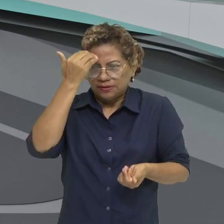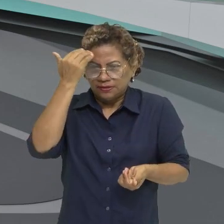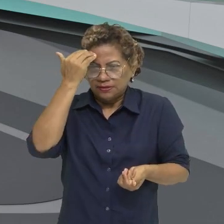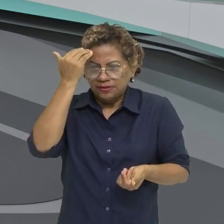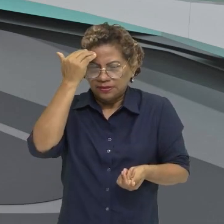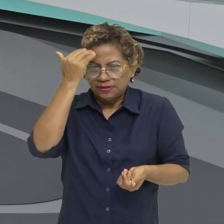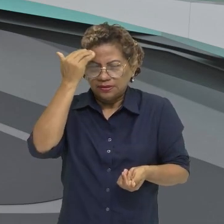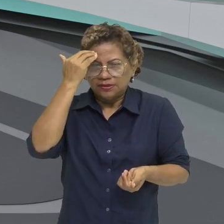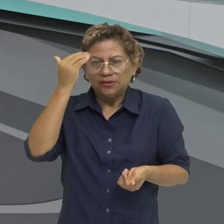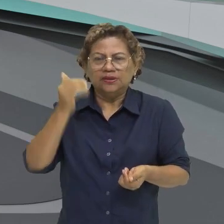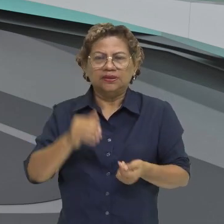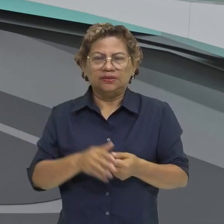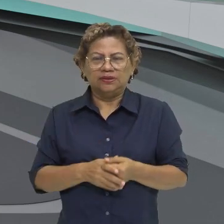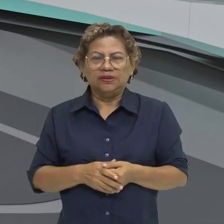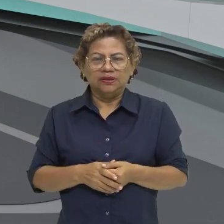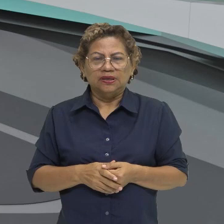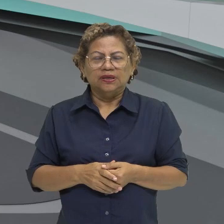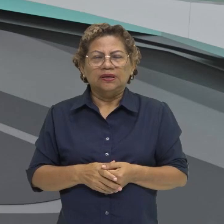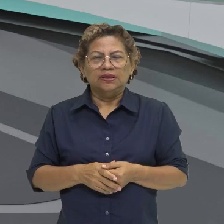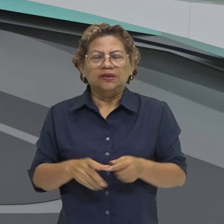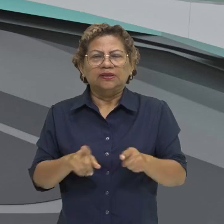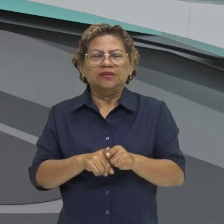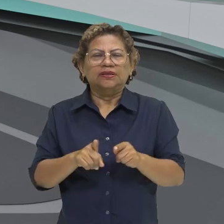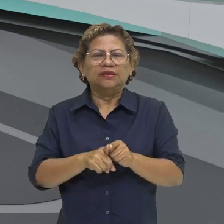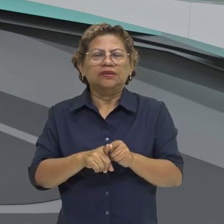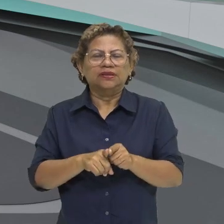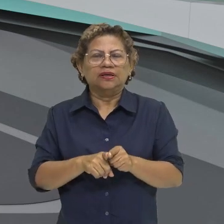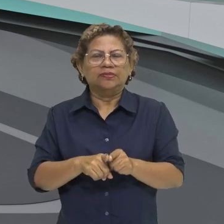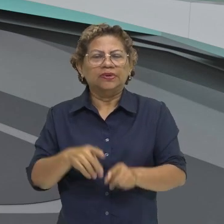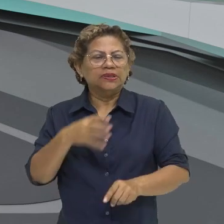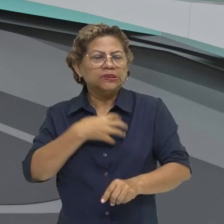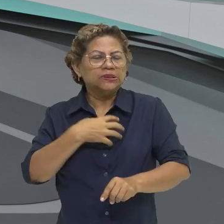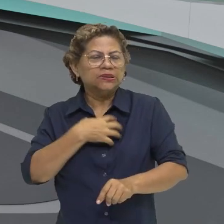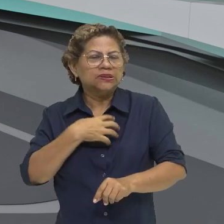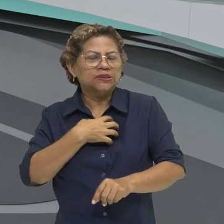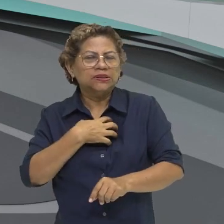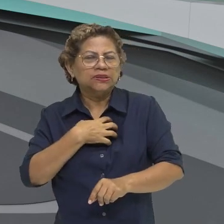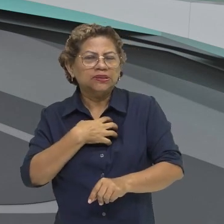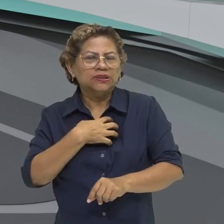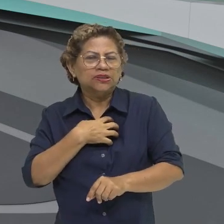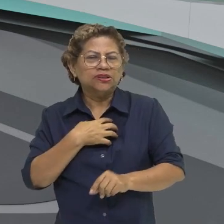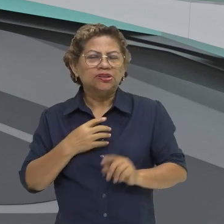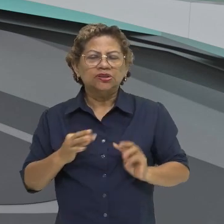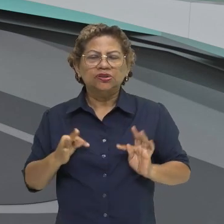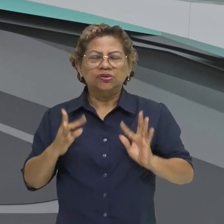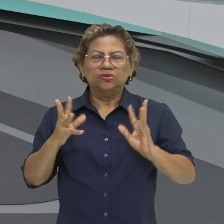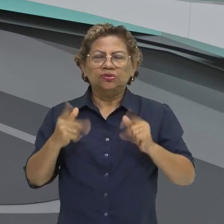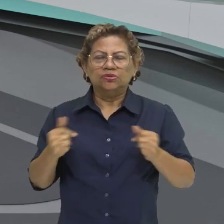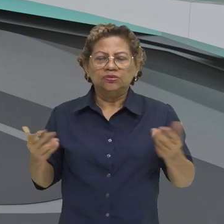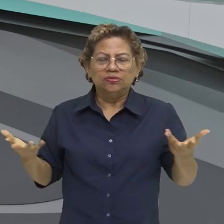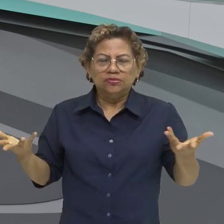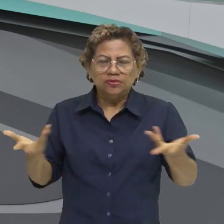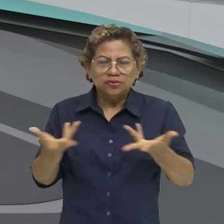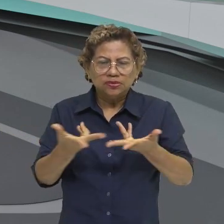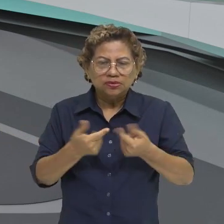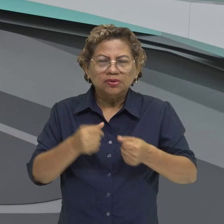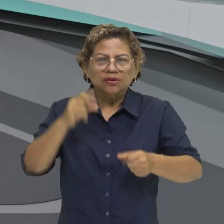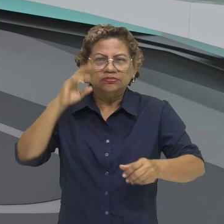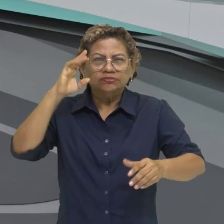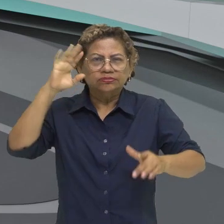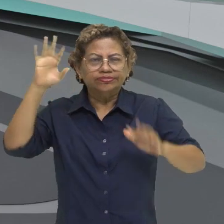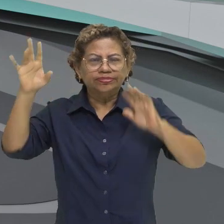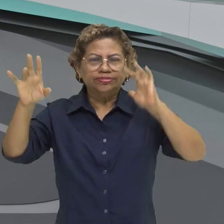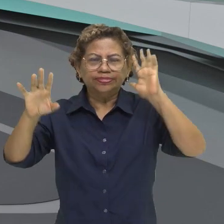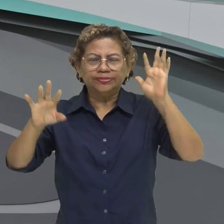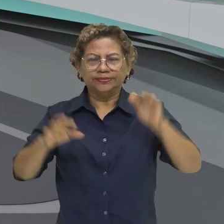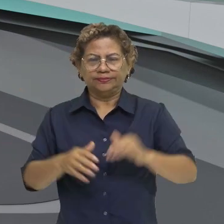entretenimento, não é? De apreciação do que é belo, da beleza, da arte, né? Da ficção, o